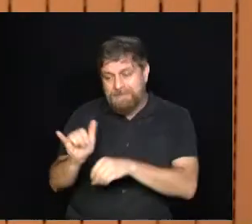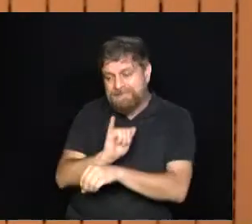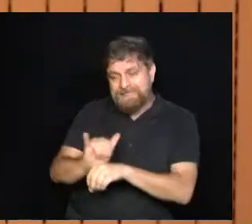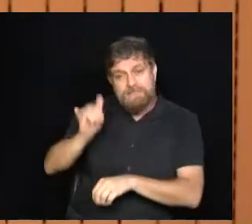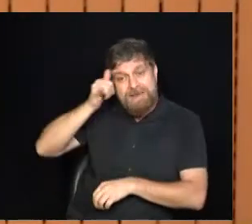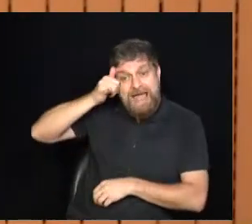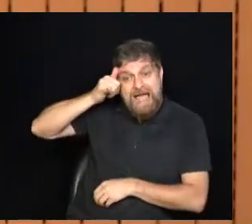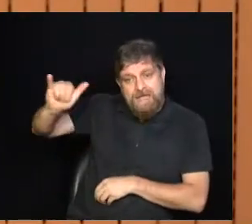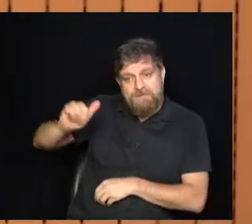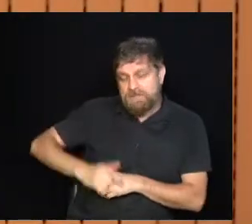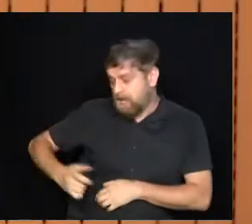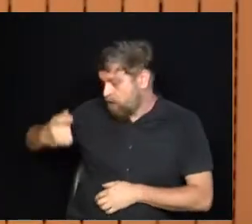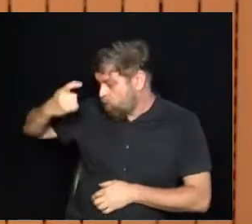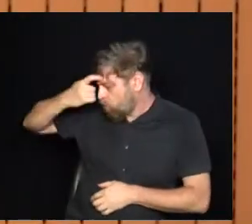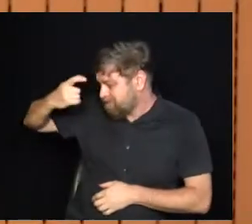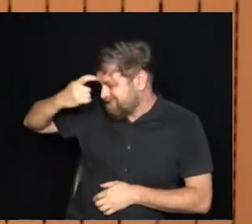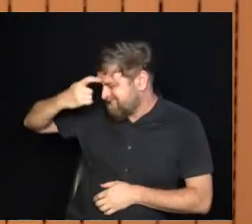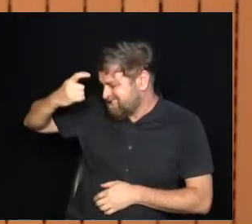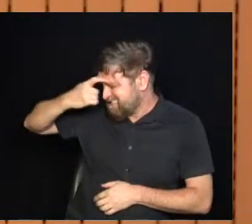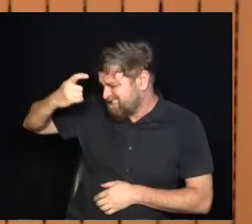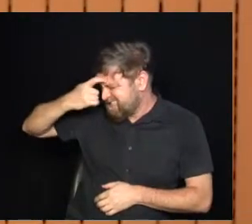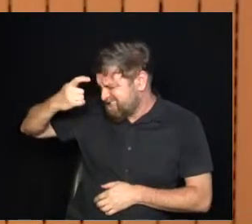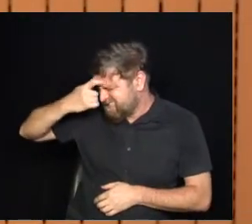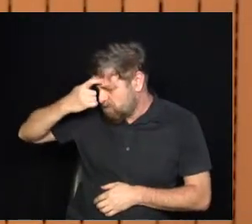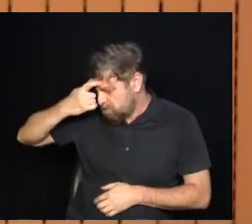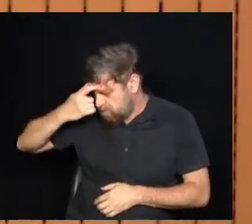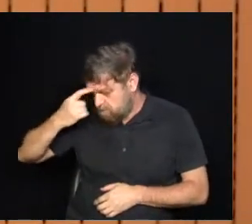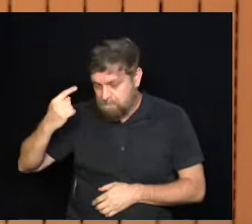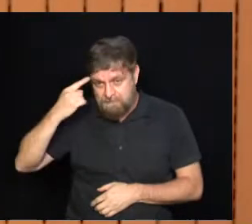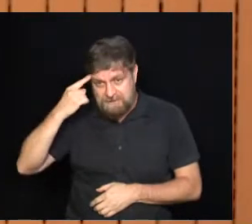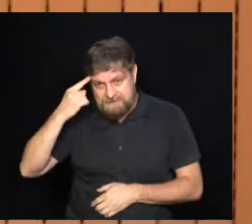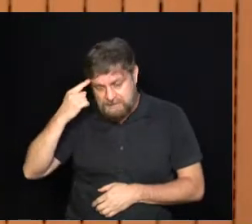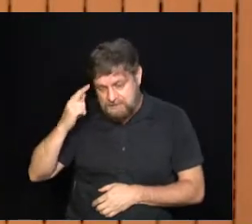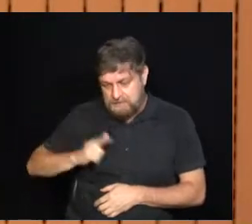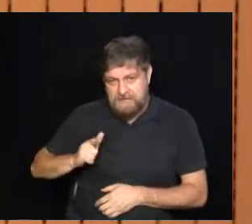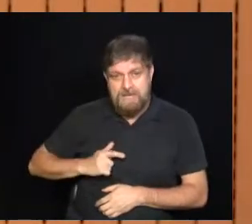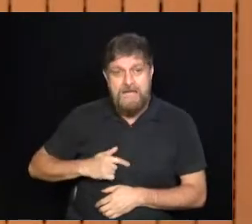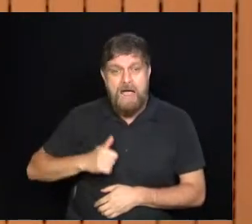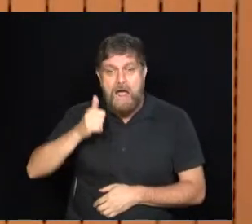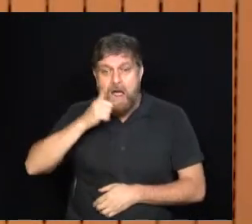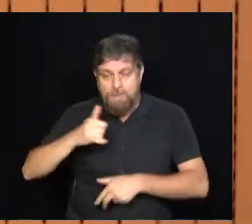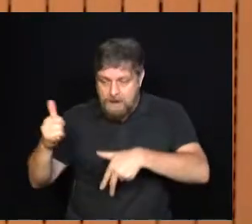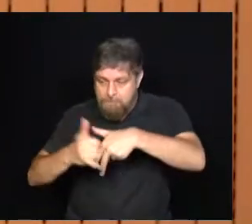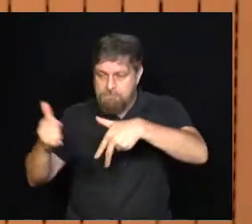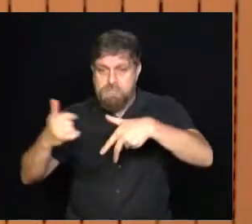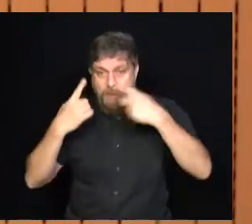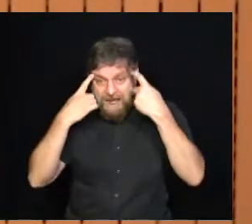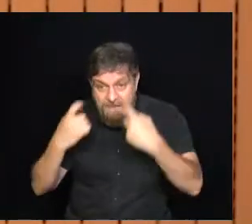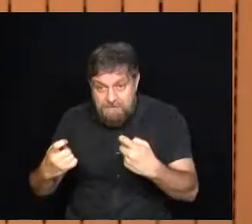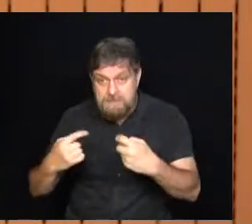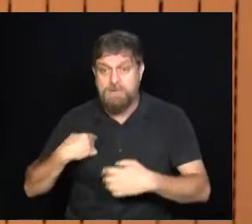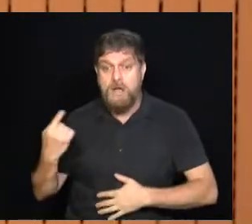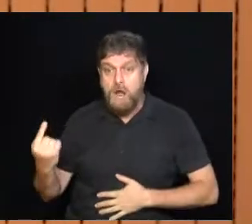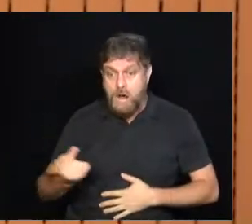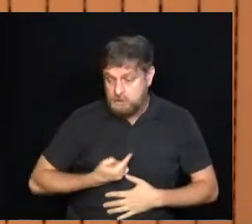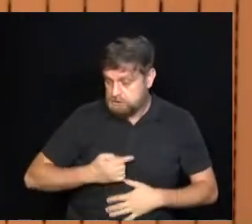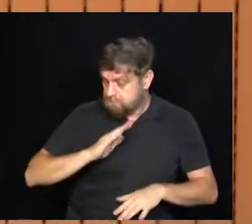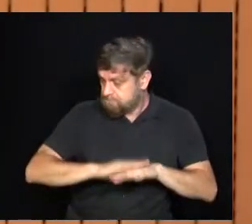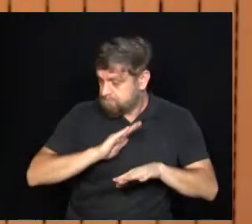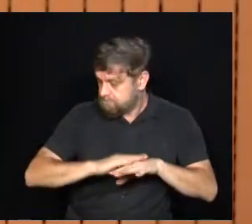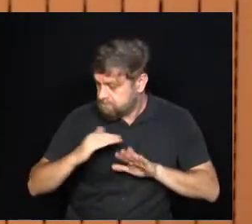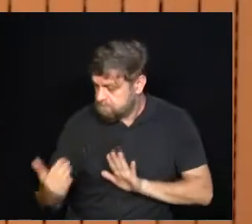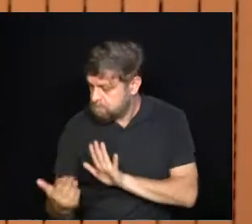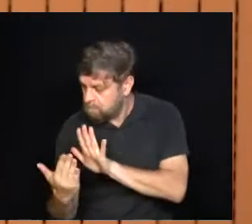na conscientização, em pensar que essa pandemia da violência contra a mulher está posta e que nós temos que fazer algo. E